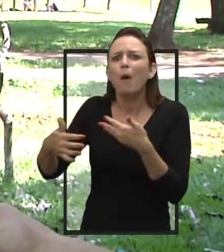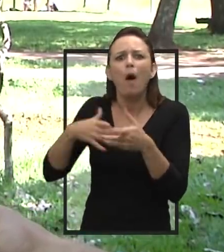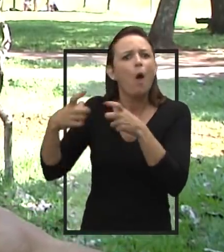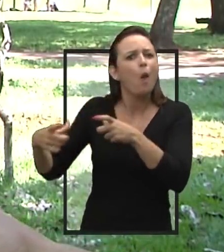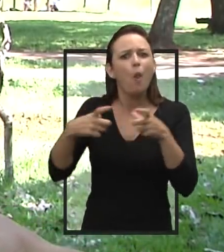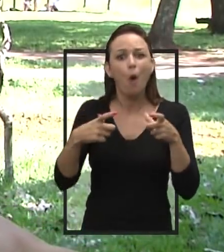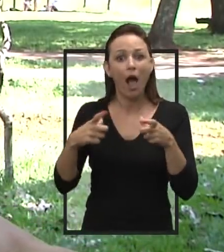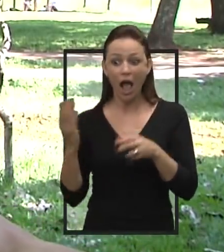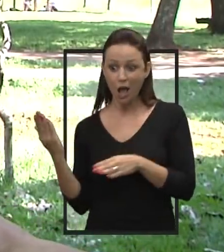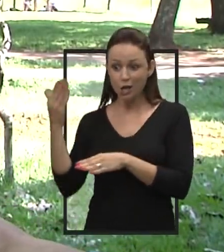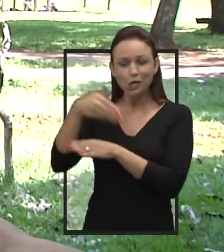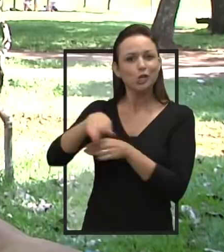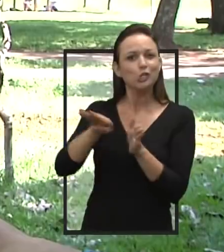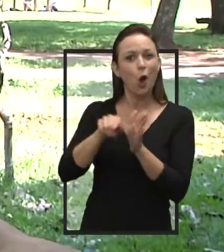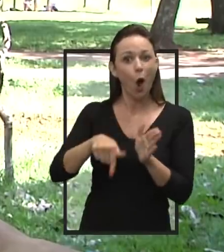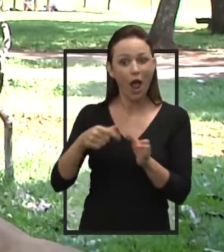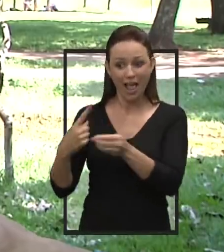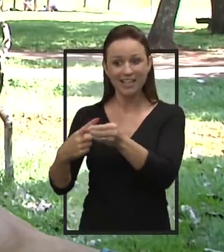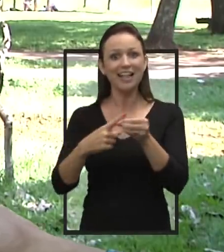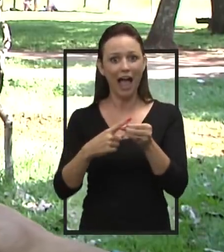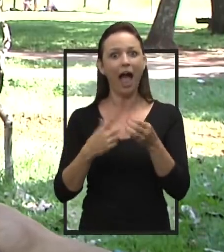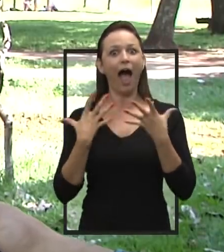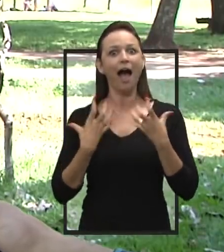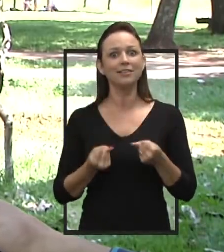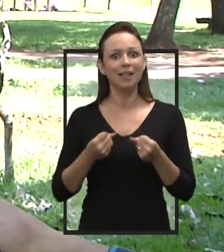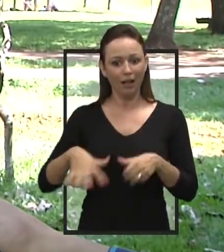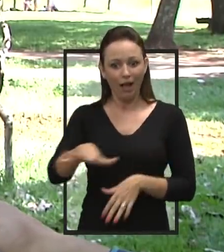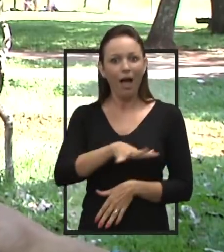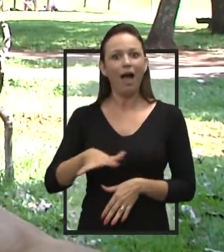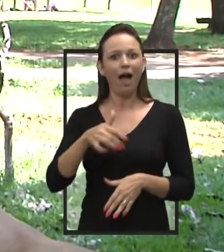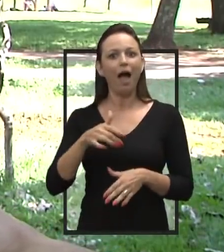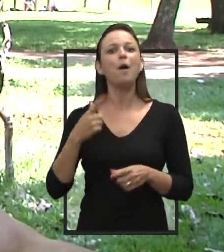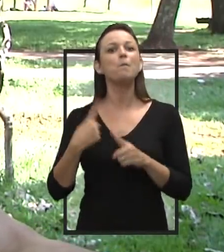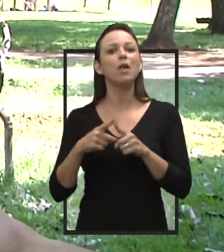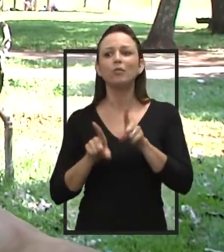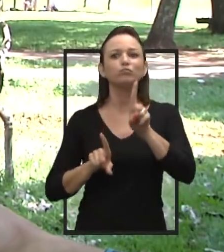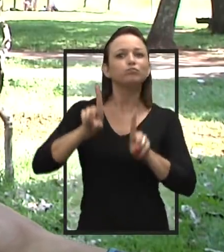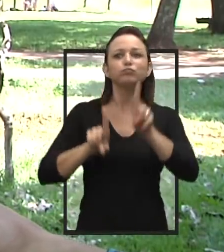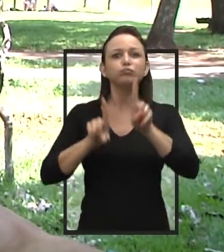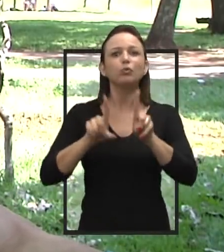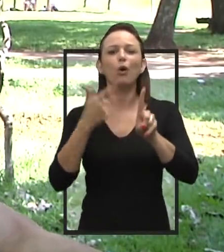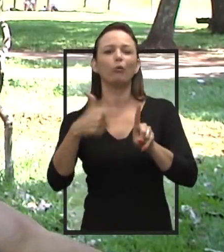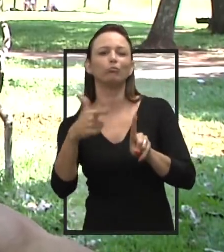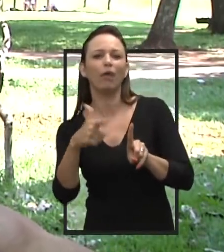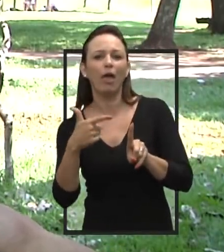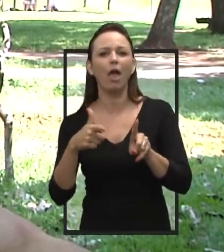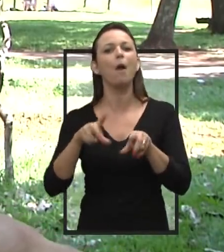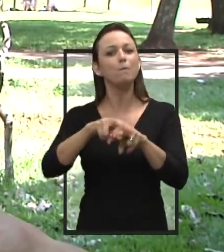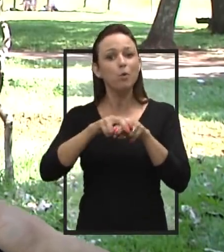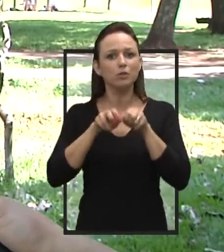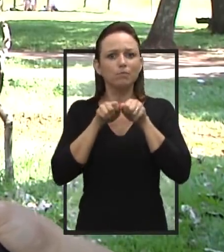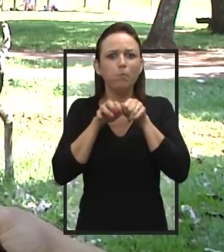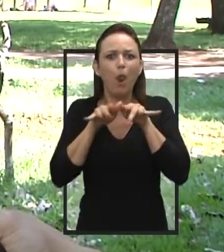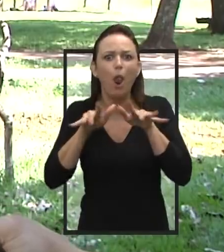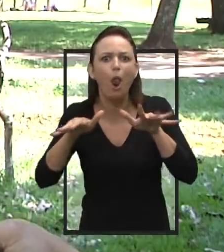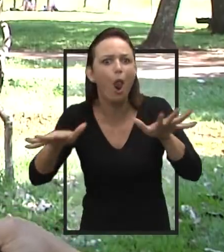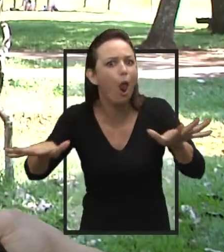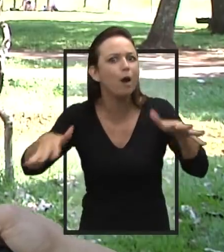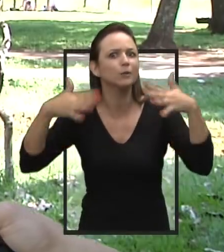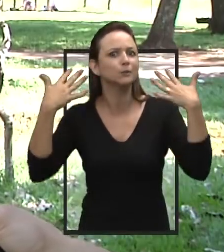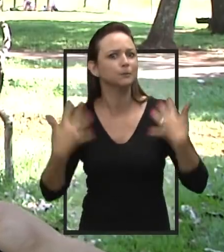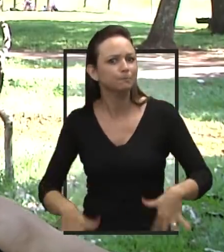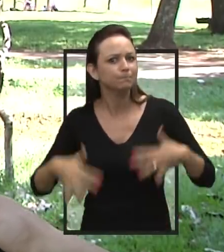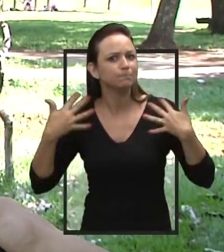ele encontrou lugares fantásticos, ótimos para ele, e sem concorrência. Então ele está se proliferando, que é uma loucura.